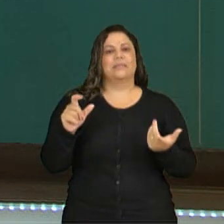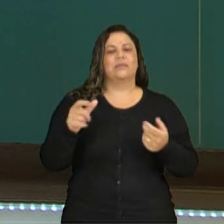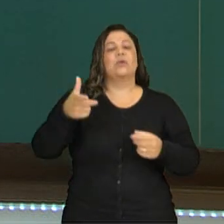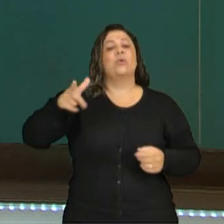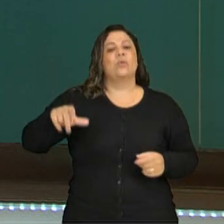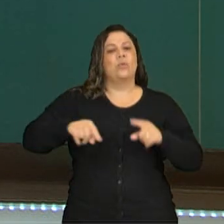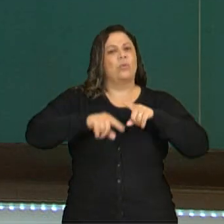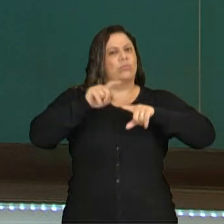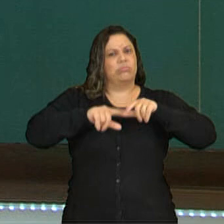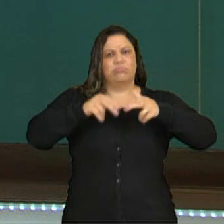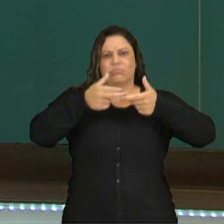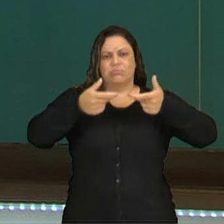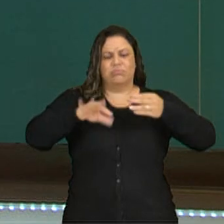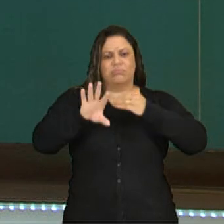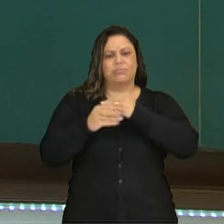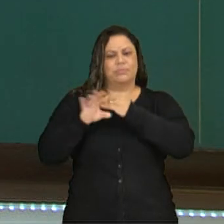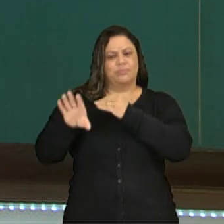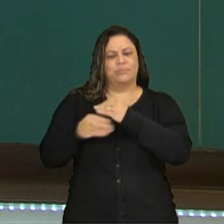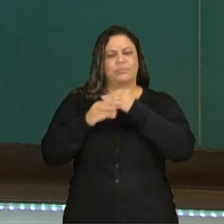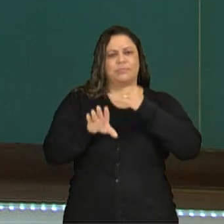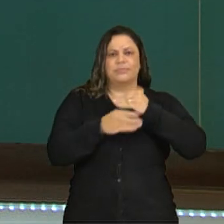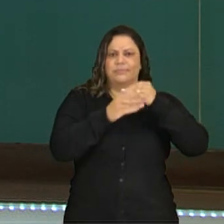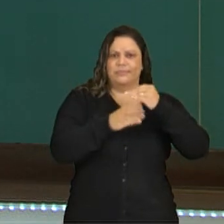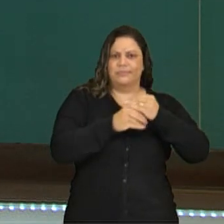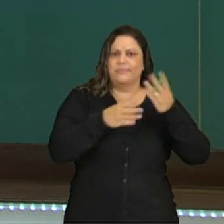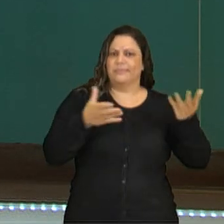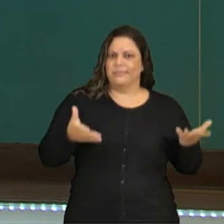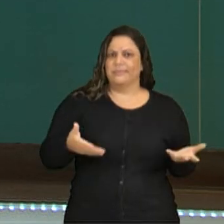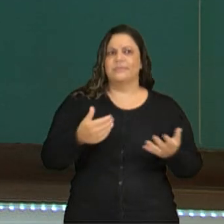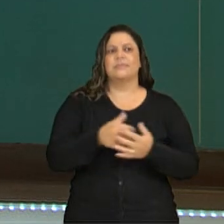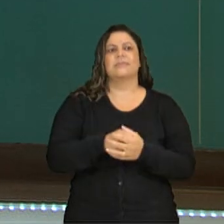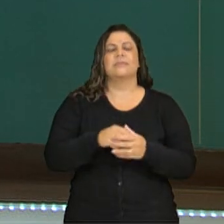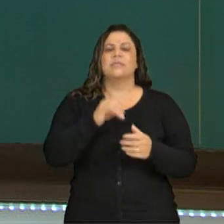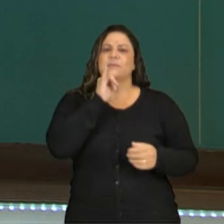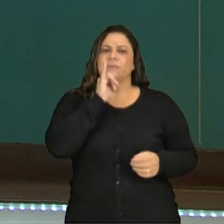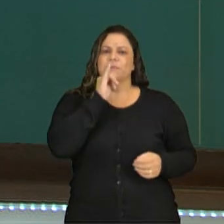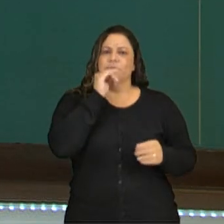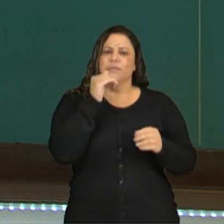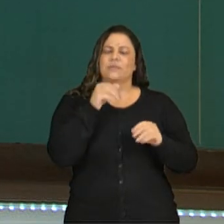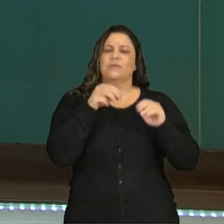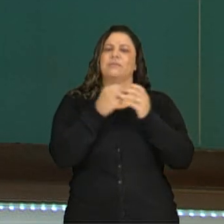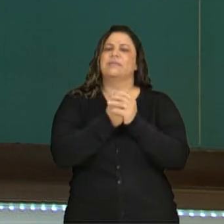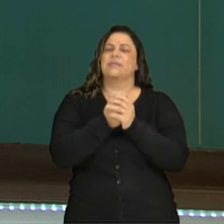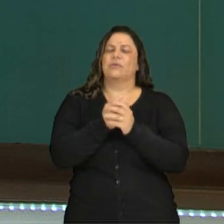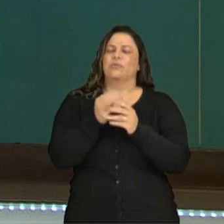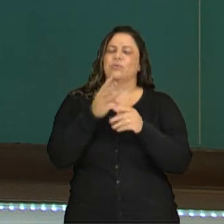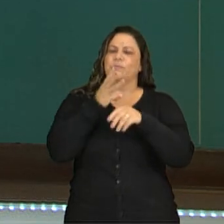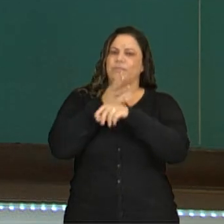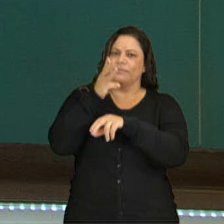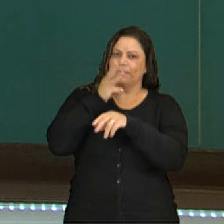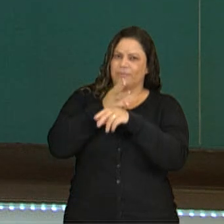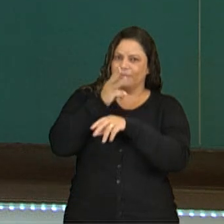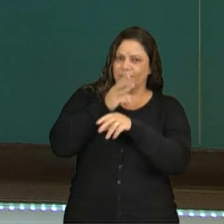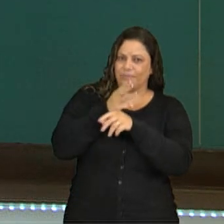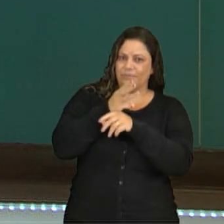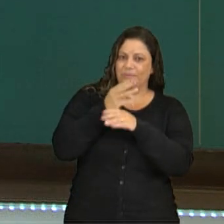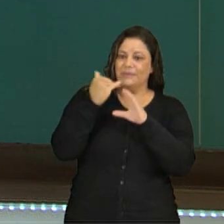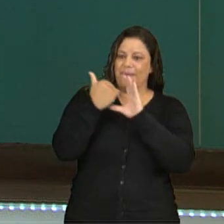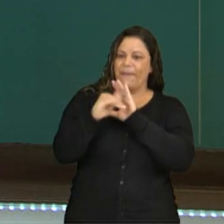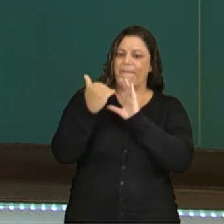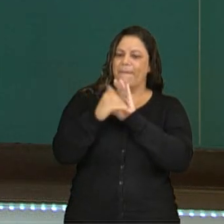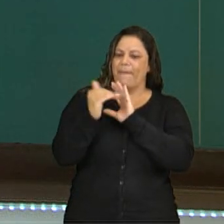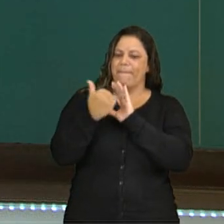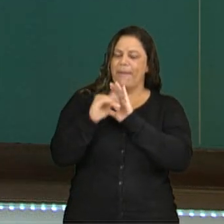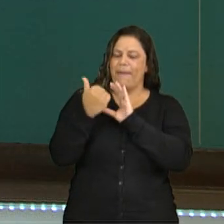funções acabaram sendo incorporadas, como, por exemplo, a função de mensagens via SMS e os